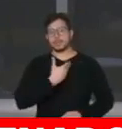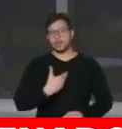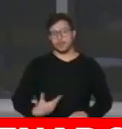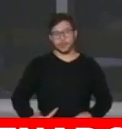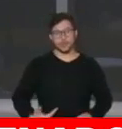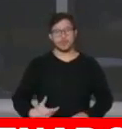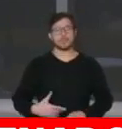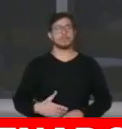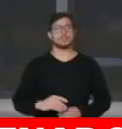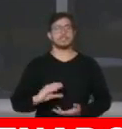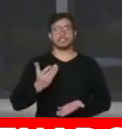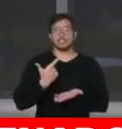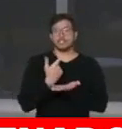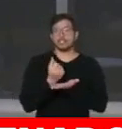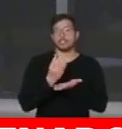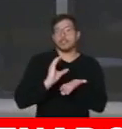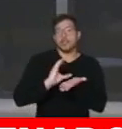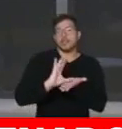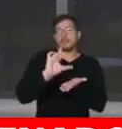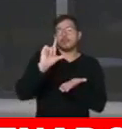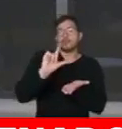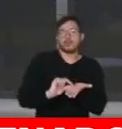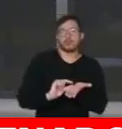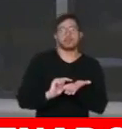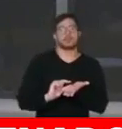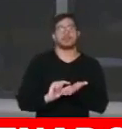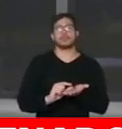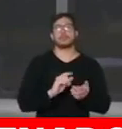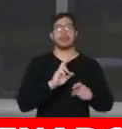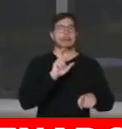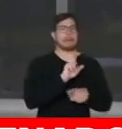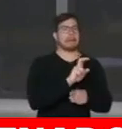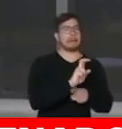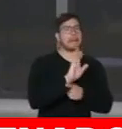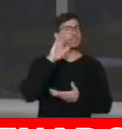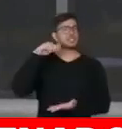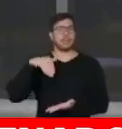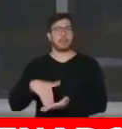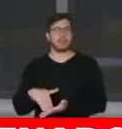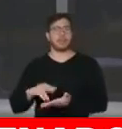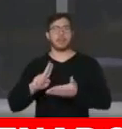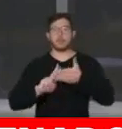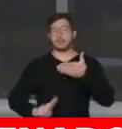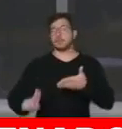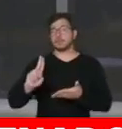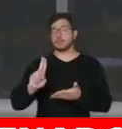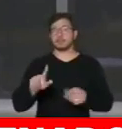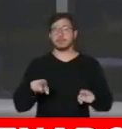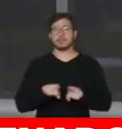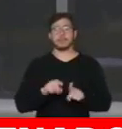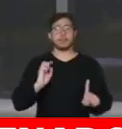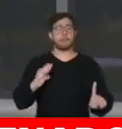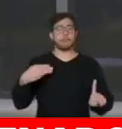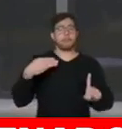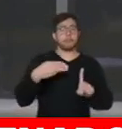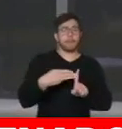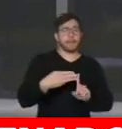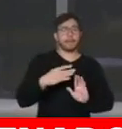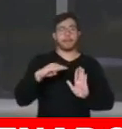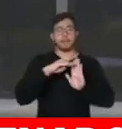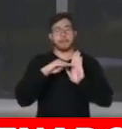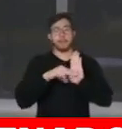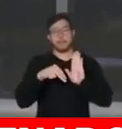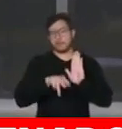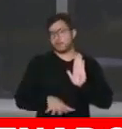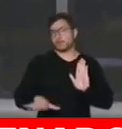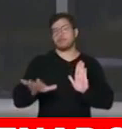esvaziados, desde a creche até a universidade. As metas do Plano Nacional de Educação não foram atingidas, mas a